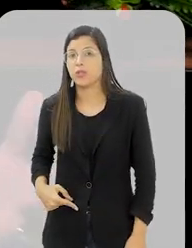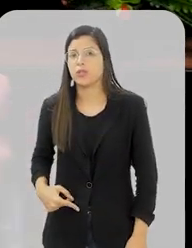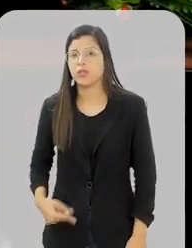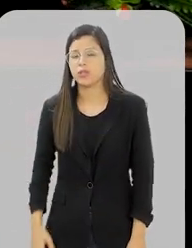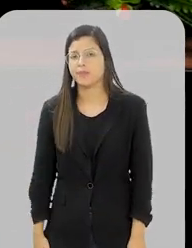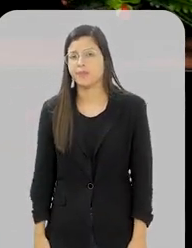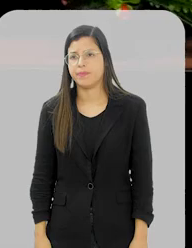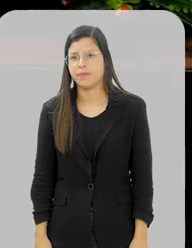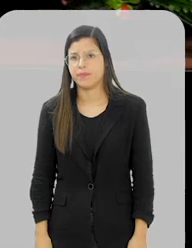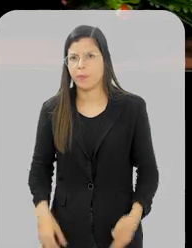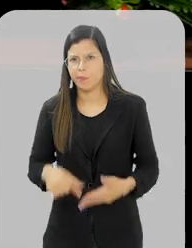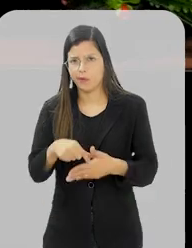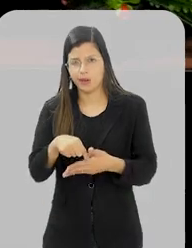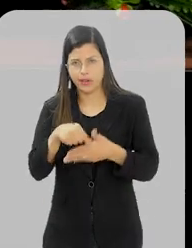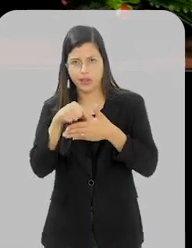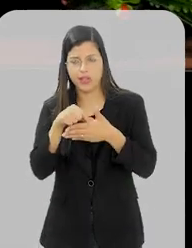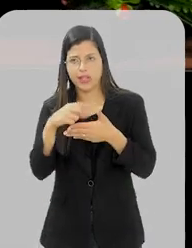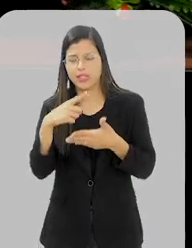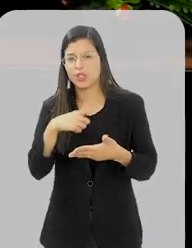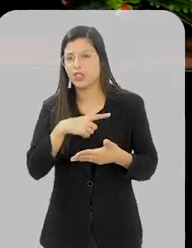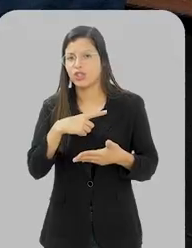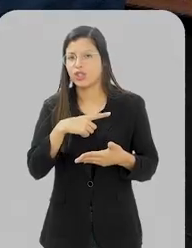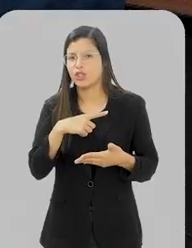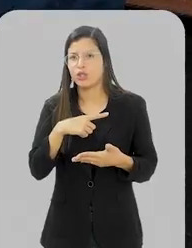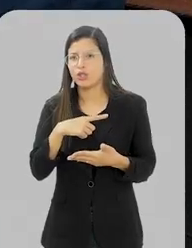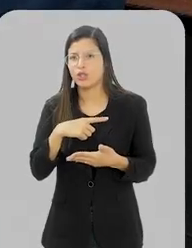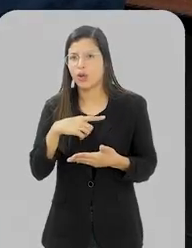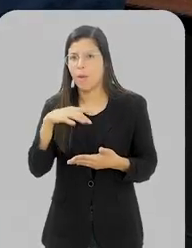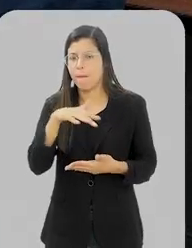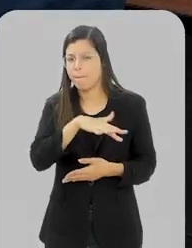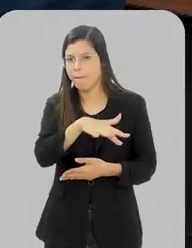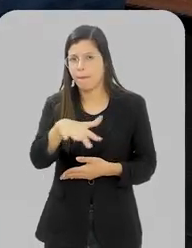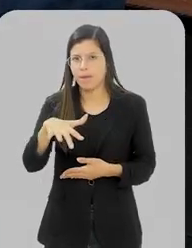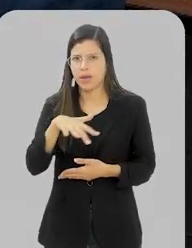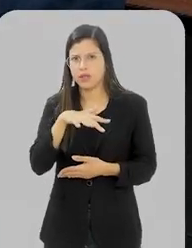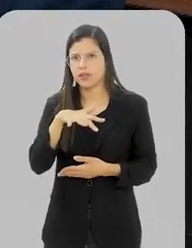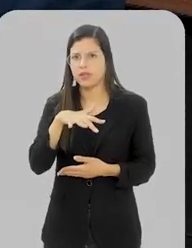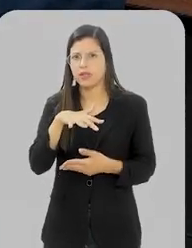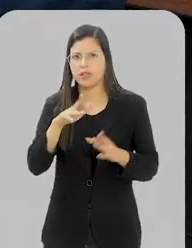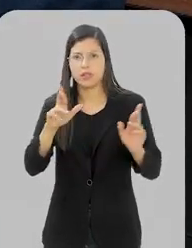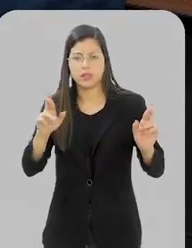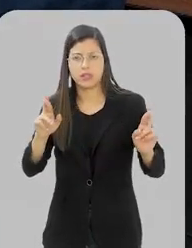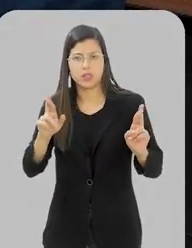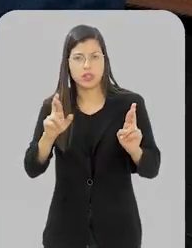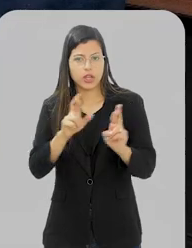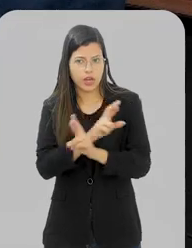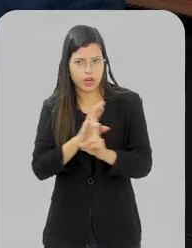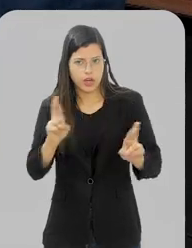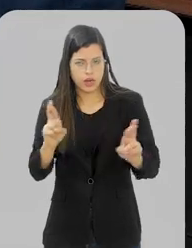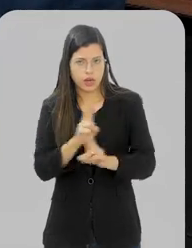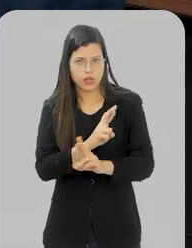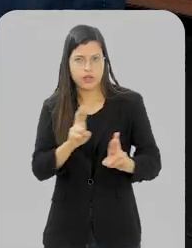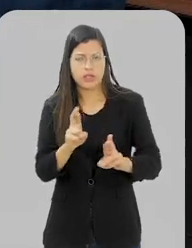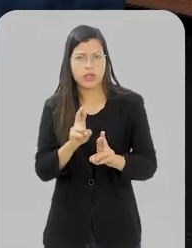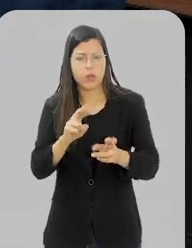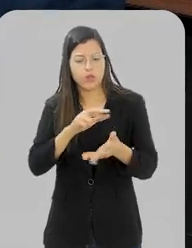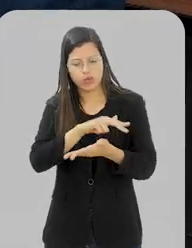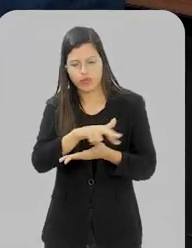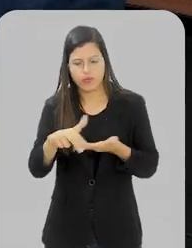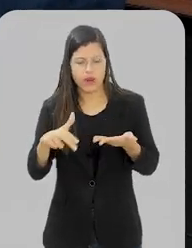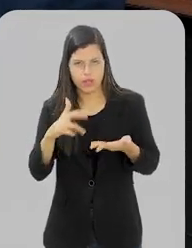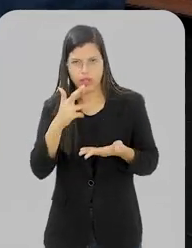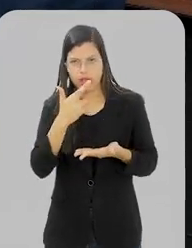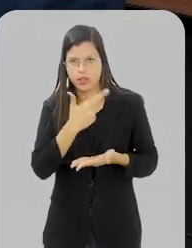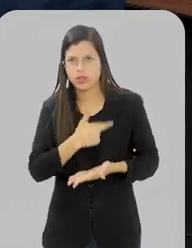havia uma uma uma uma uma uma uma área um setor que era o de relações interreligiosa